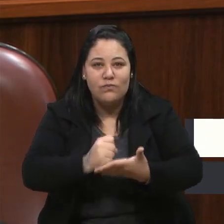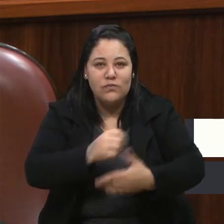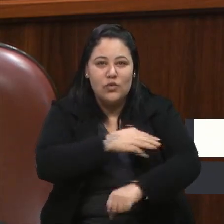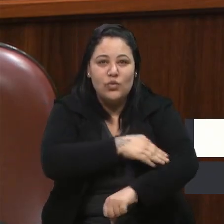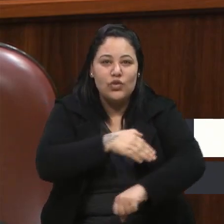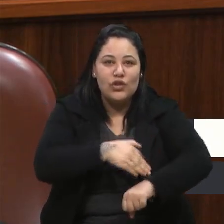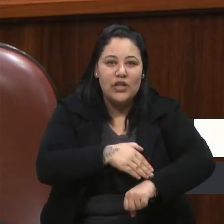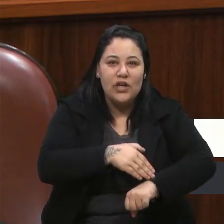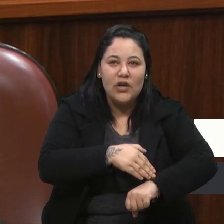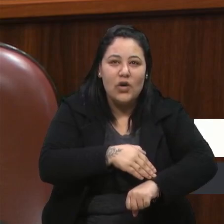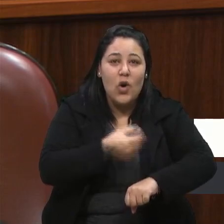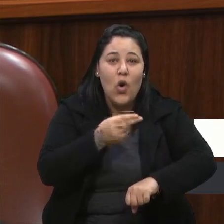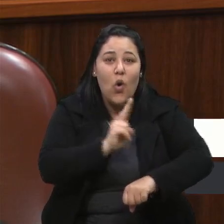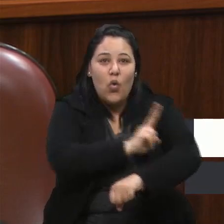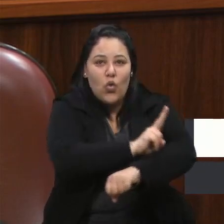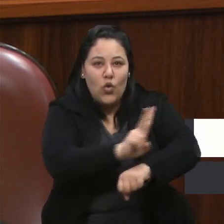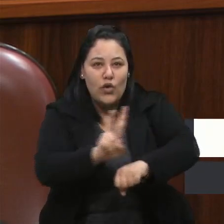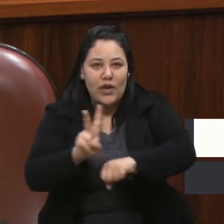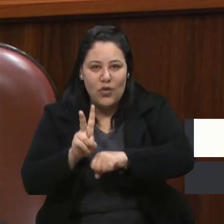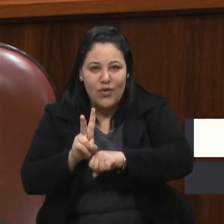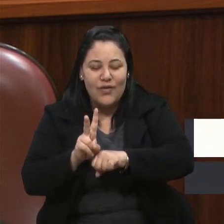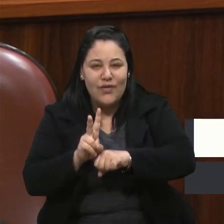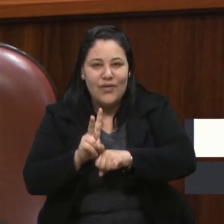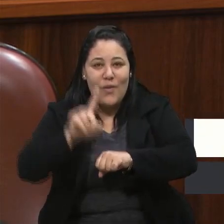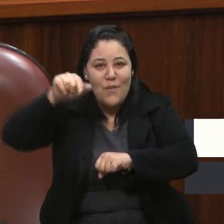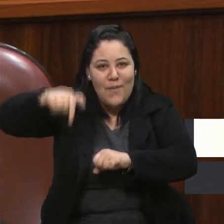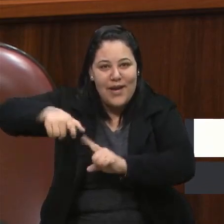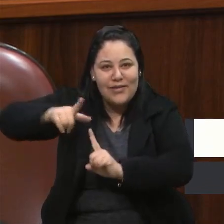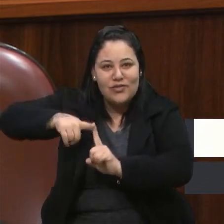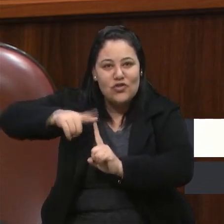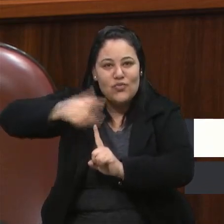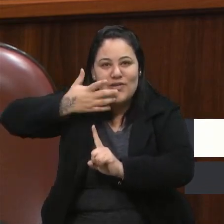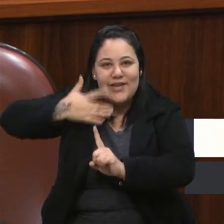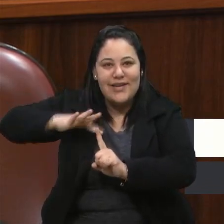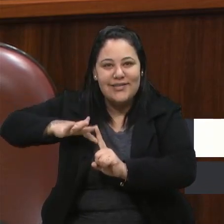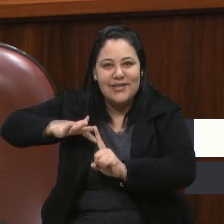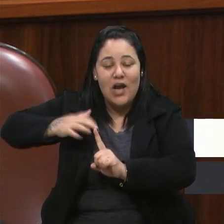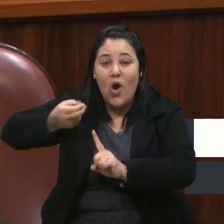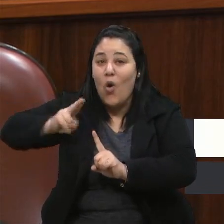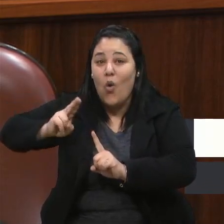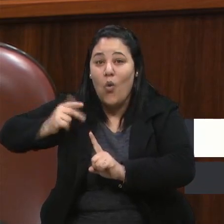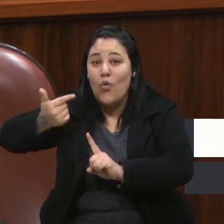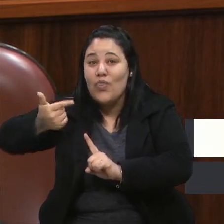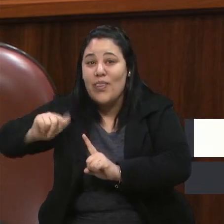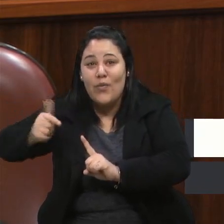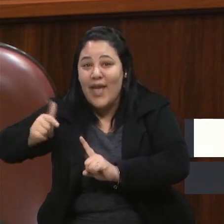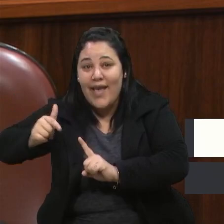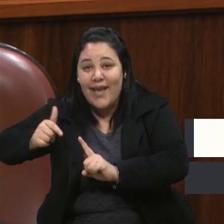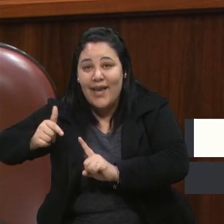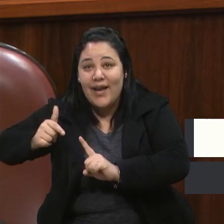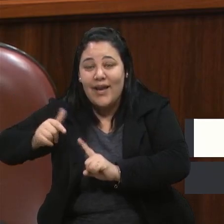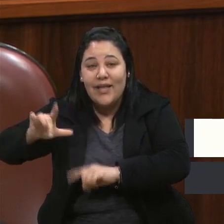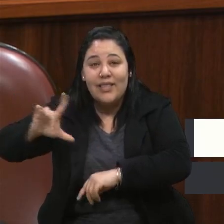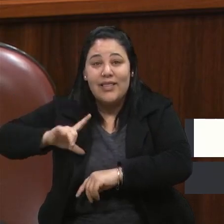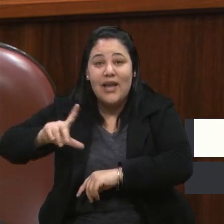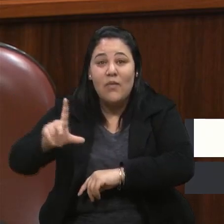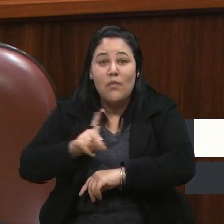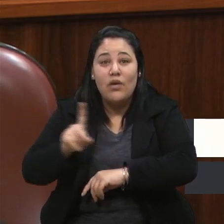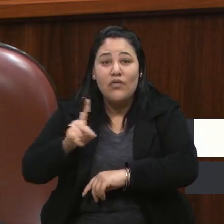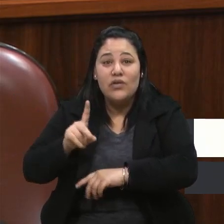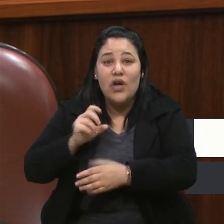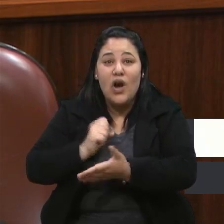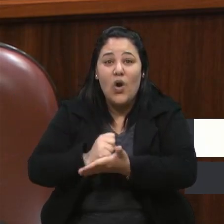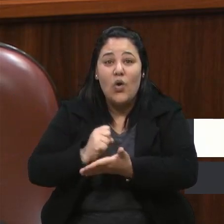ou chamado cuidadores para esse público? Ou não existe? Tem professora sendo